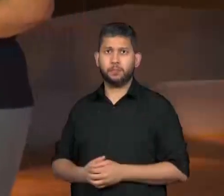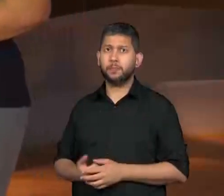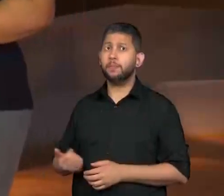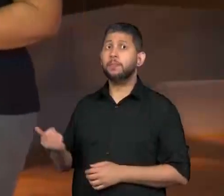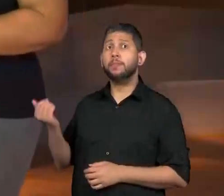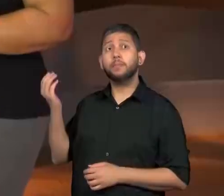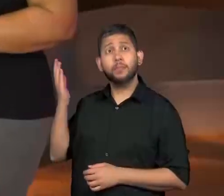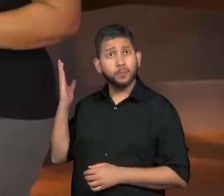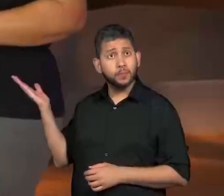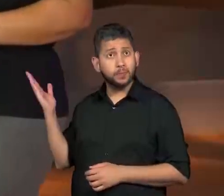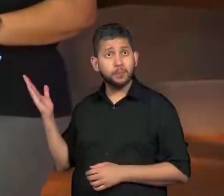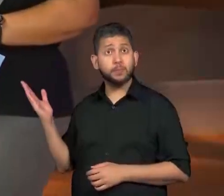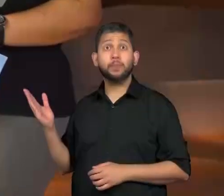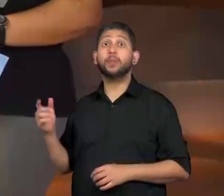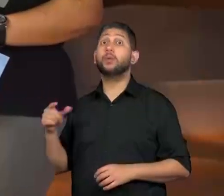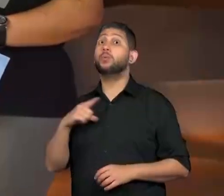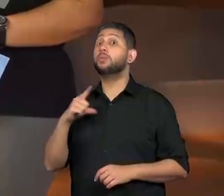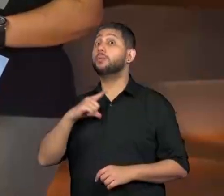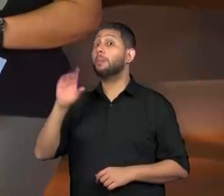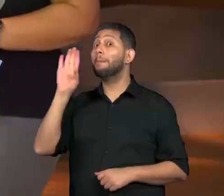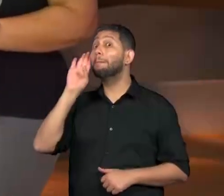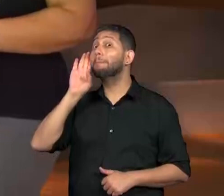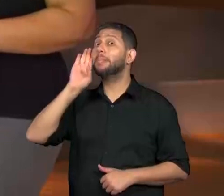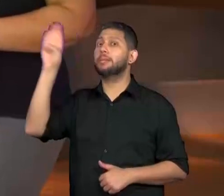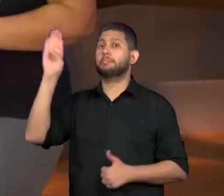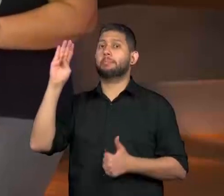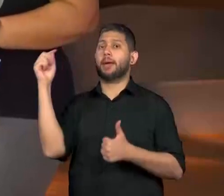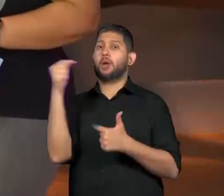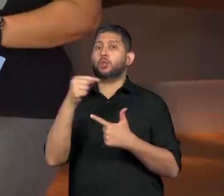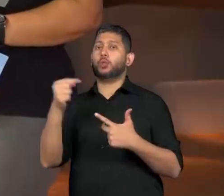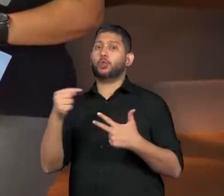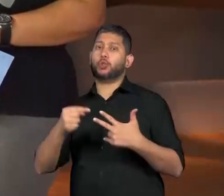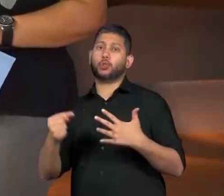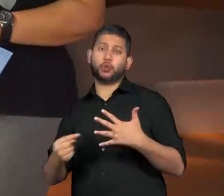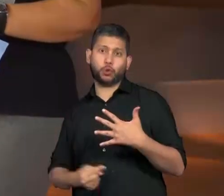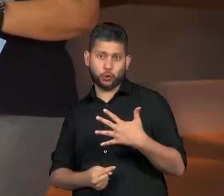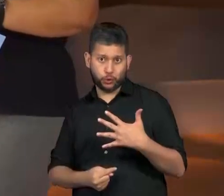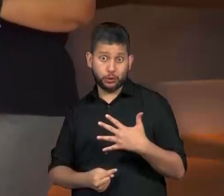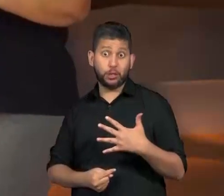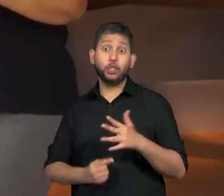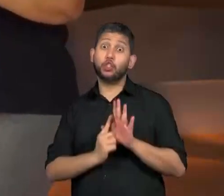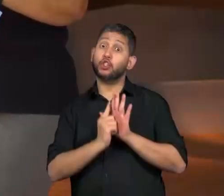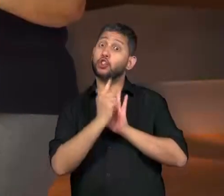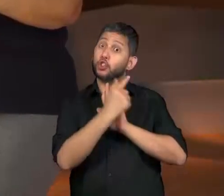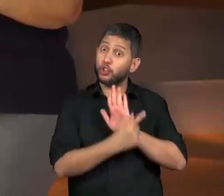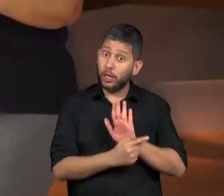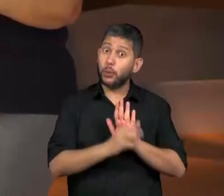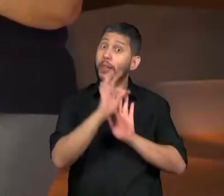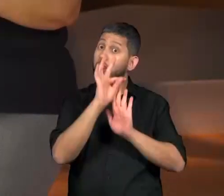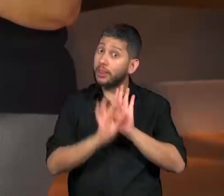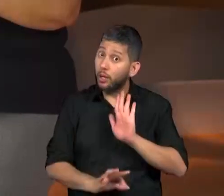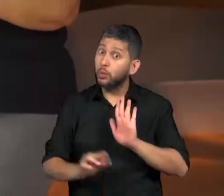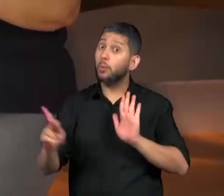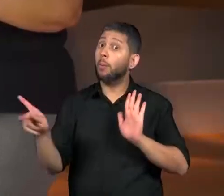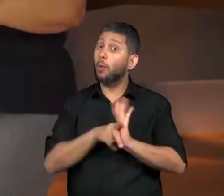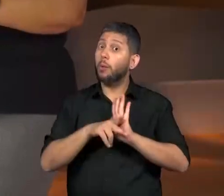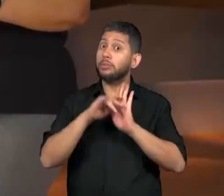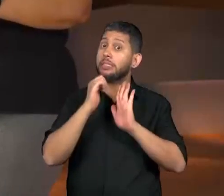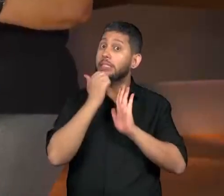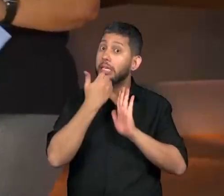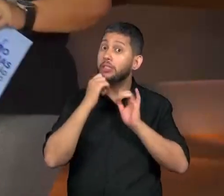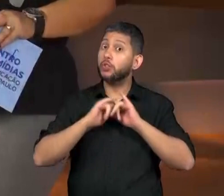Aqui, nós temos as principais características do gênero. E aí, eu coloquei, vou deixar já